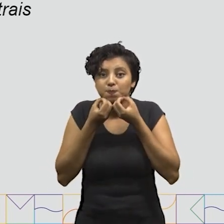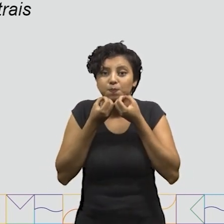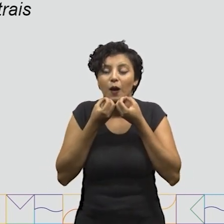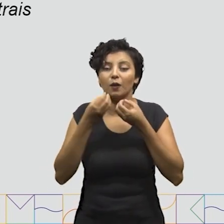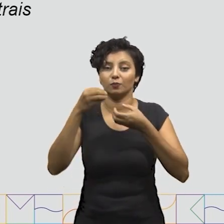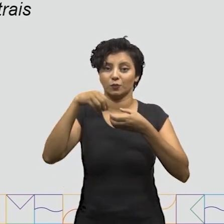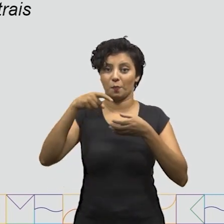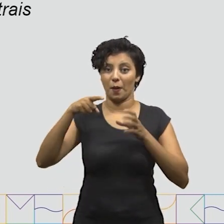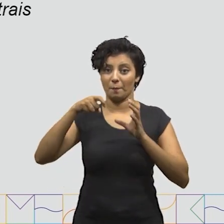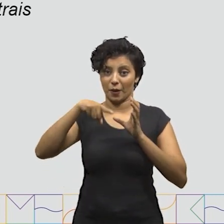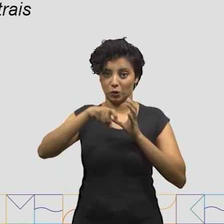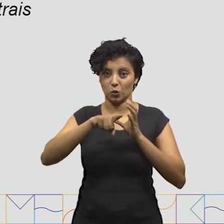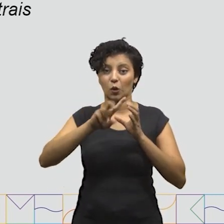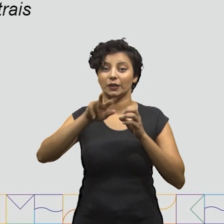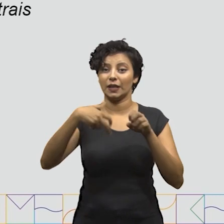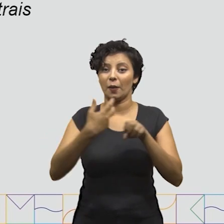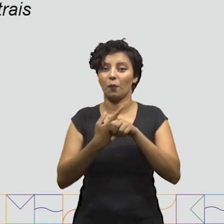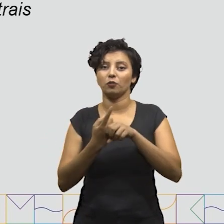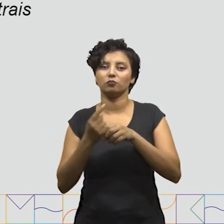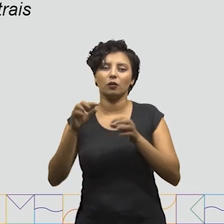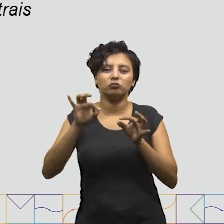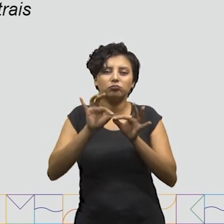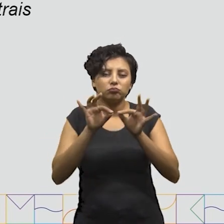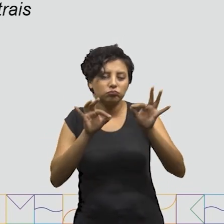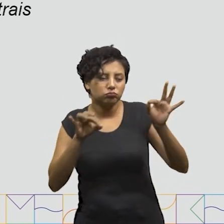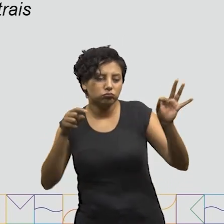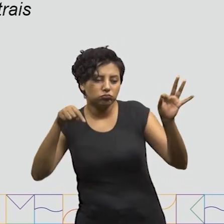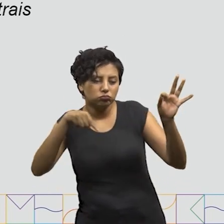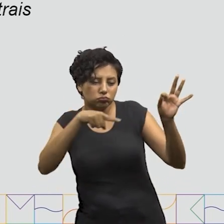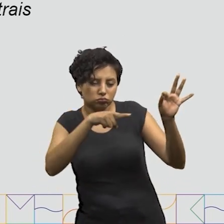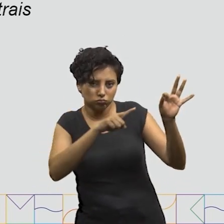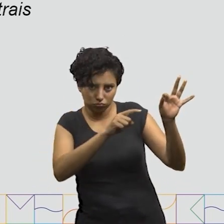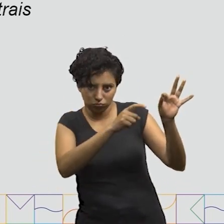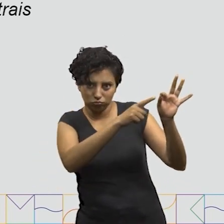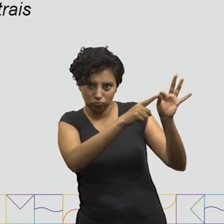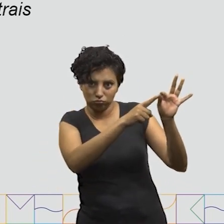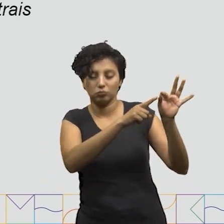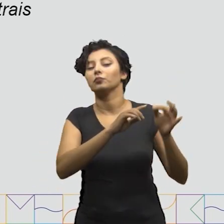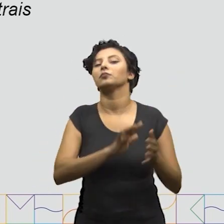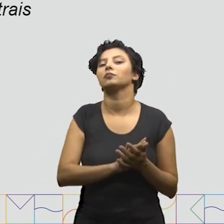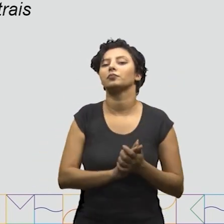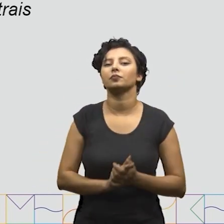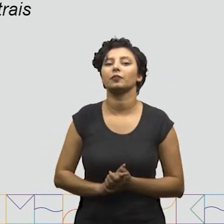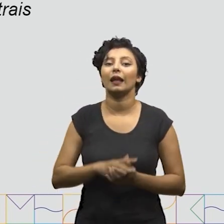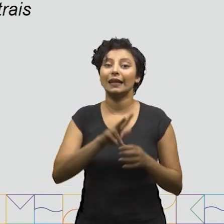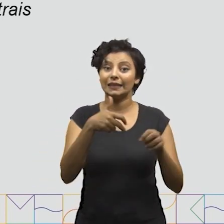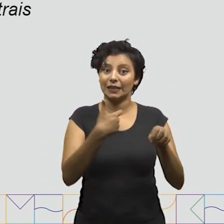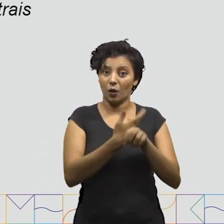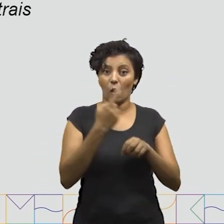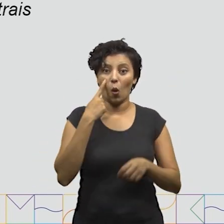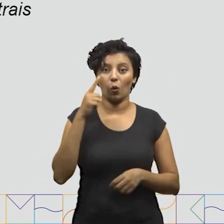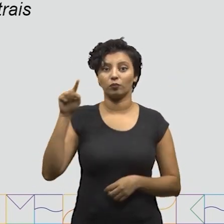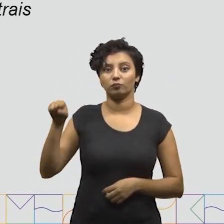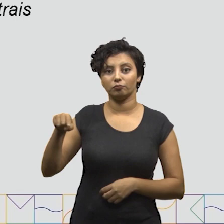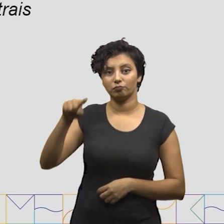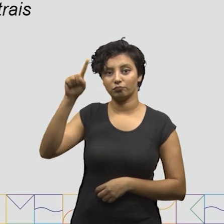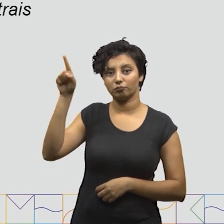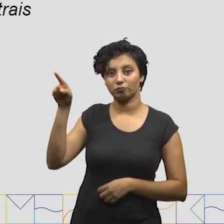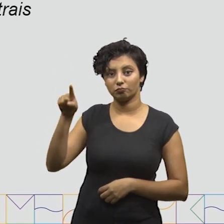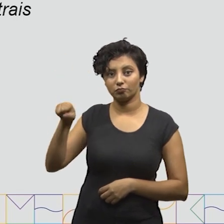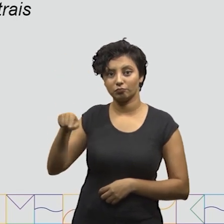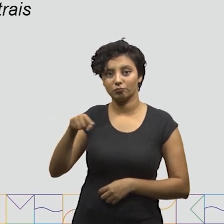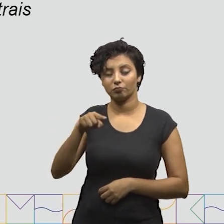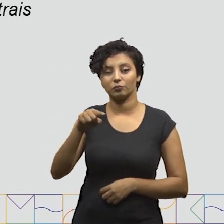testículos, os espermatozoides vão para o epidídimo, onde amadurecem. Em seguida, os